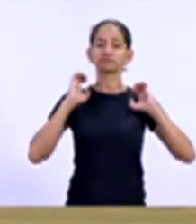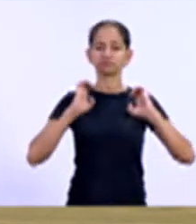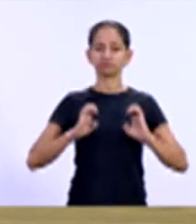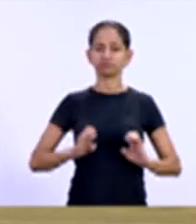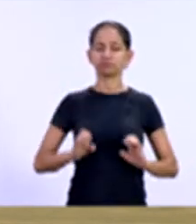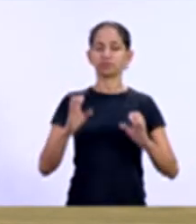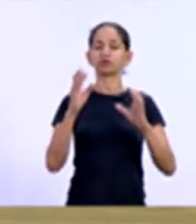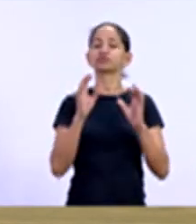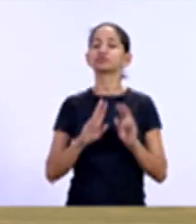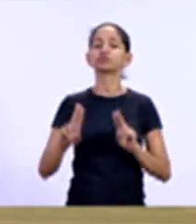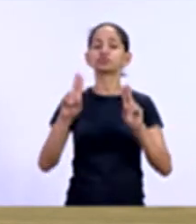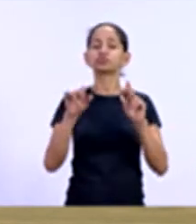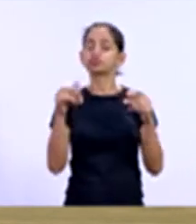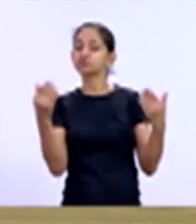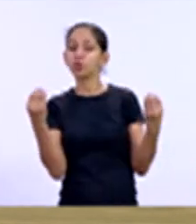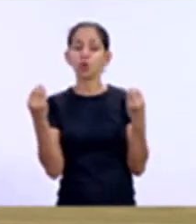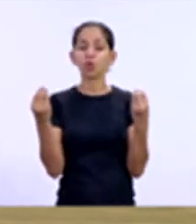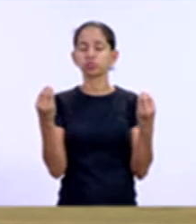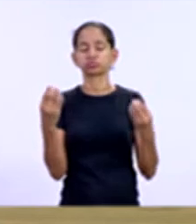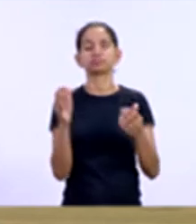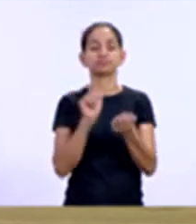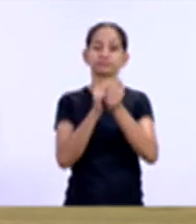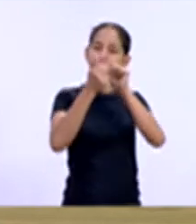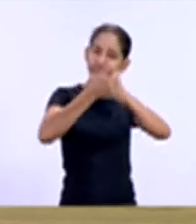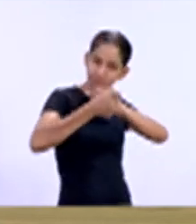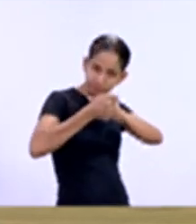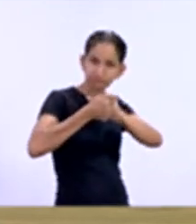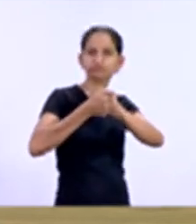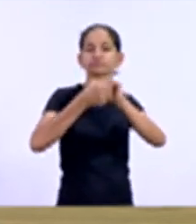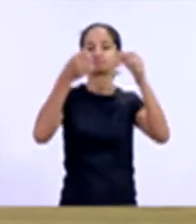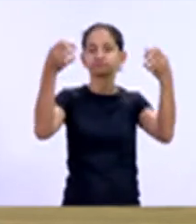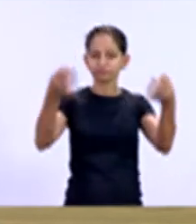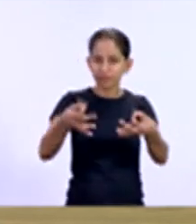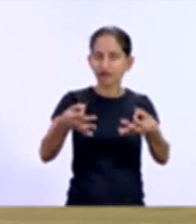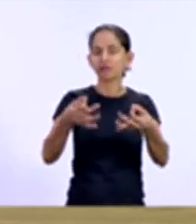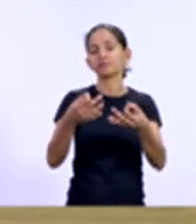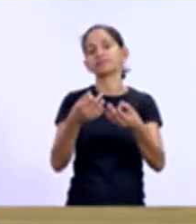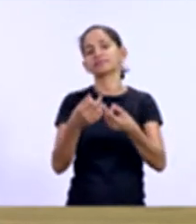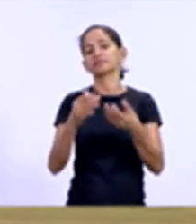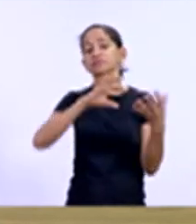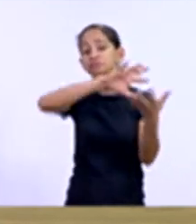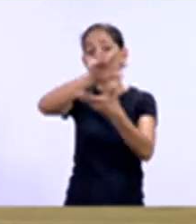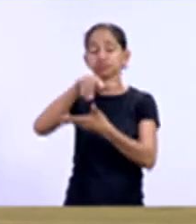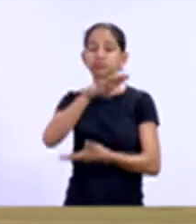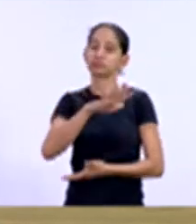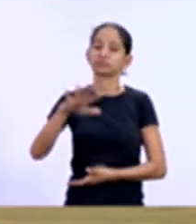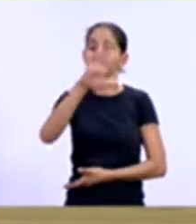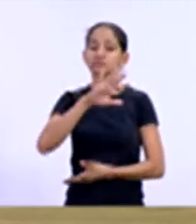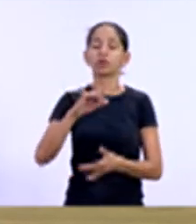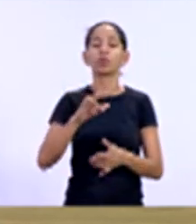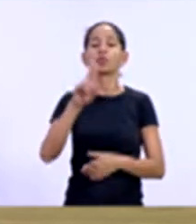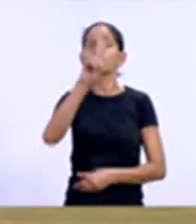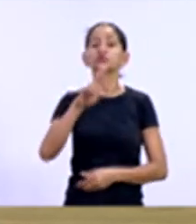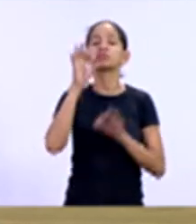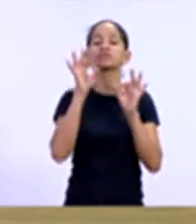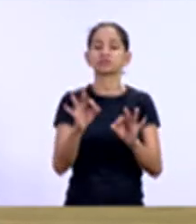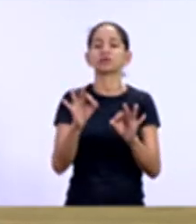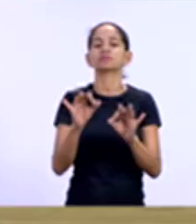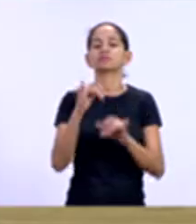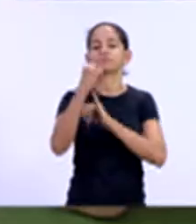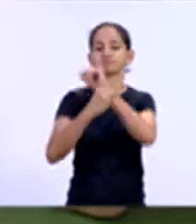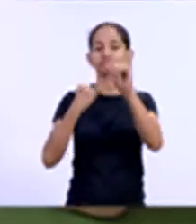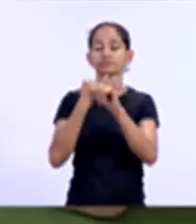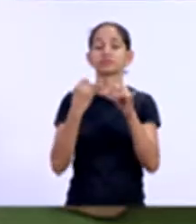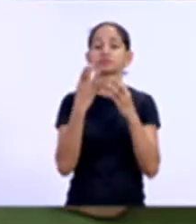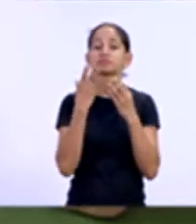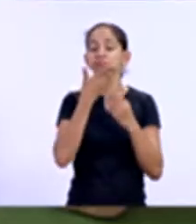saber melhor se adaptar, qual é a ética, né, da rede mundial de computadores, para a gente estar ambientada a esse meio.